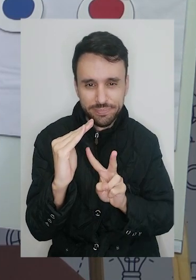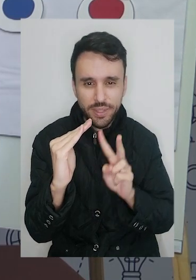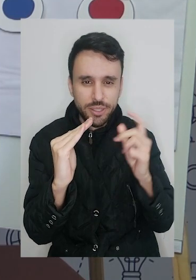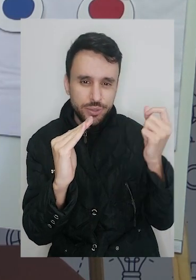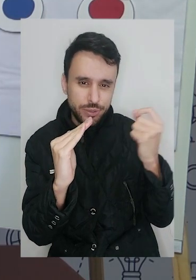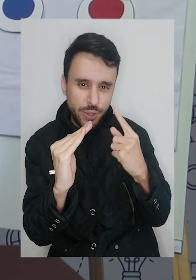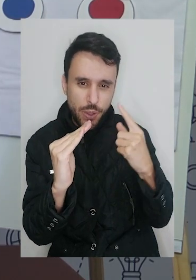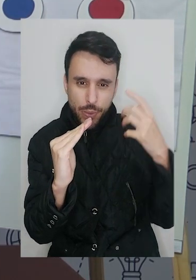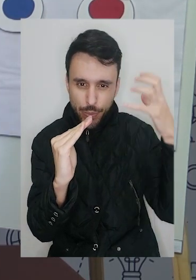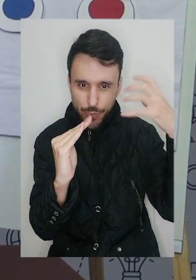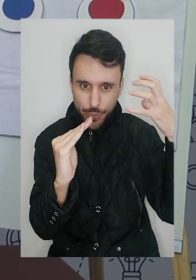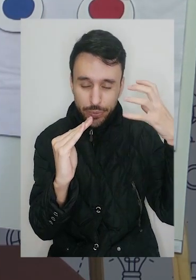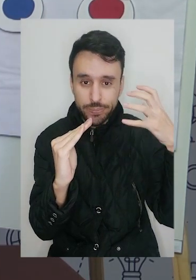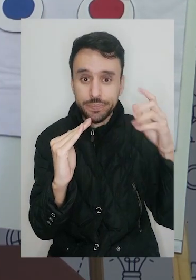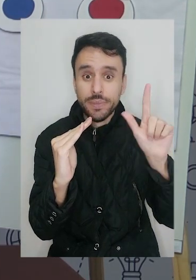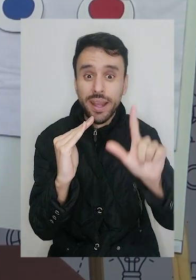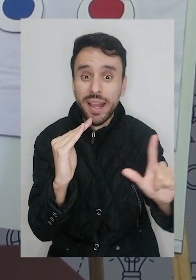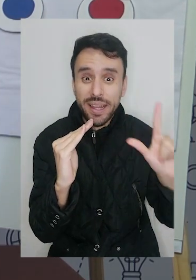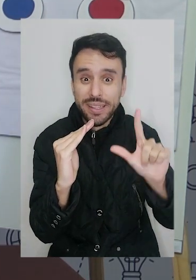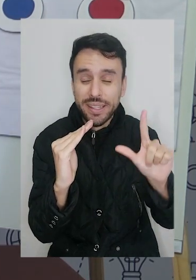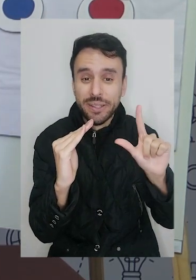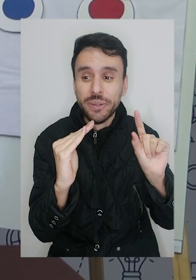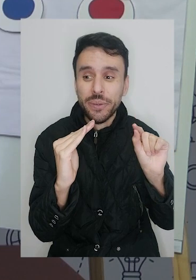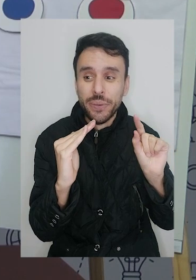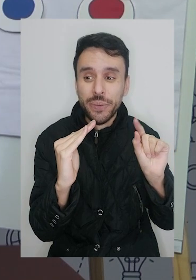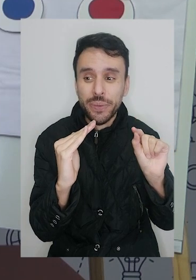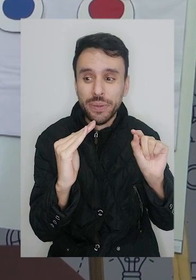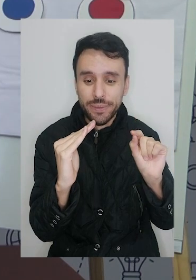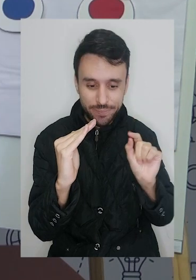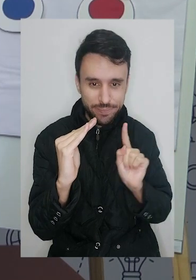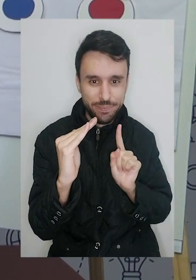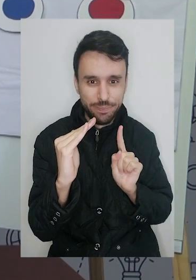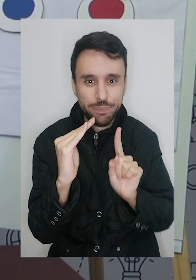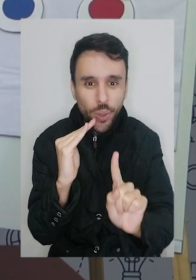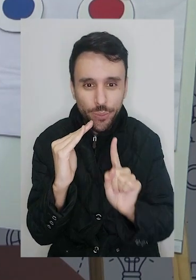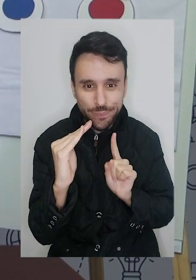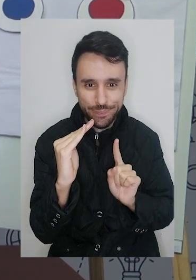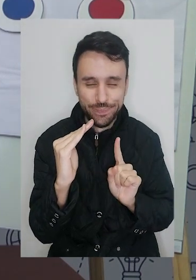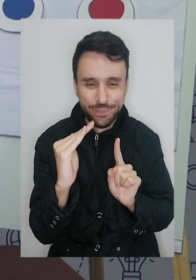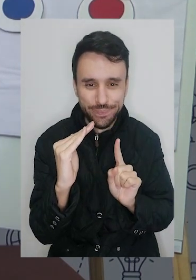E conforme a temperatura, o bonequinho sai.